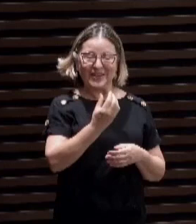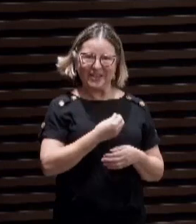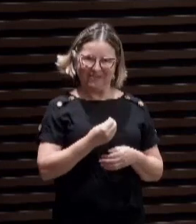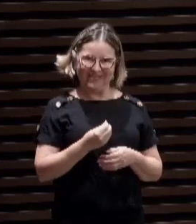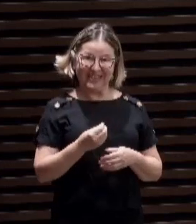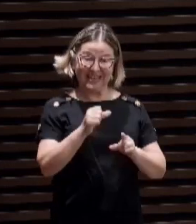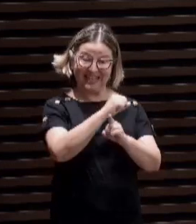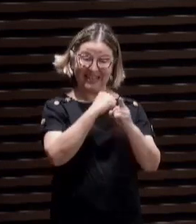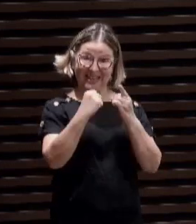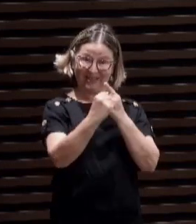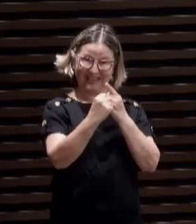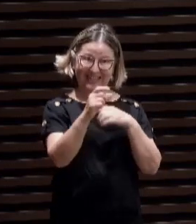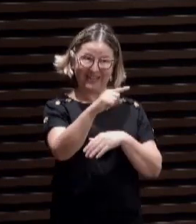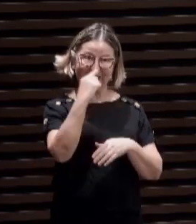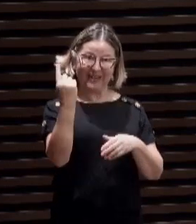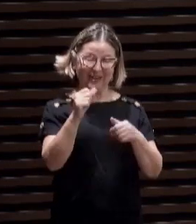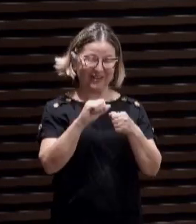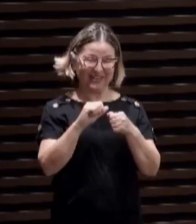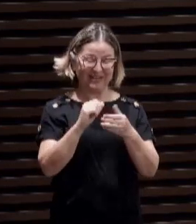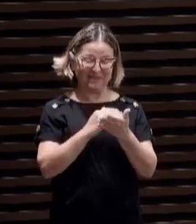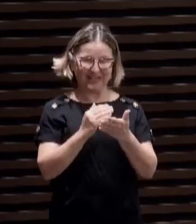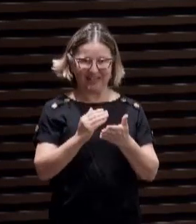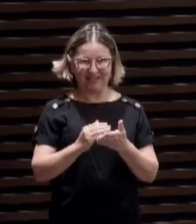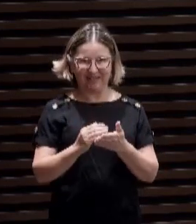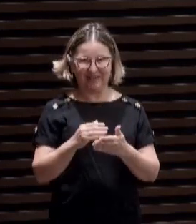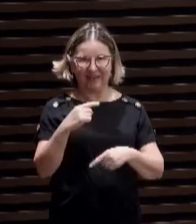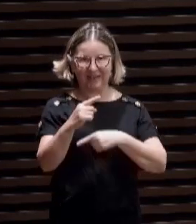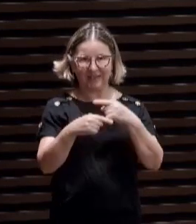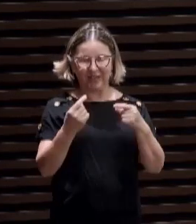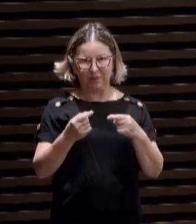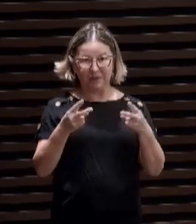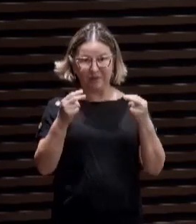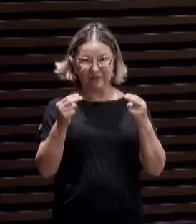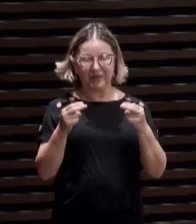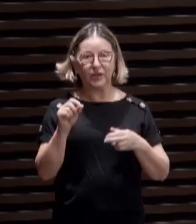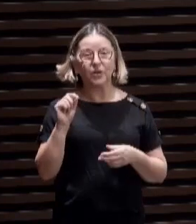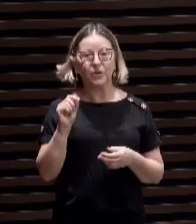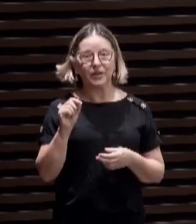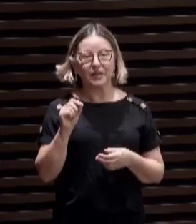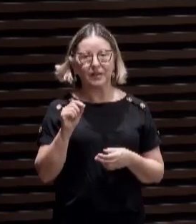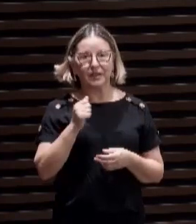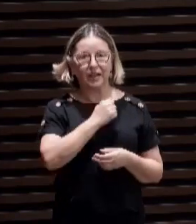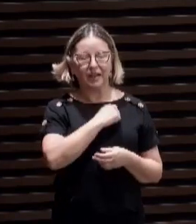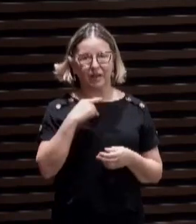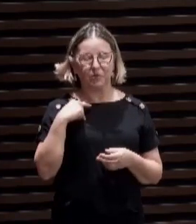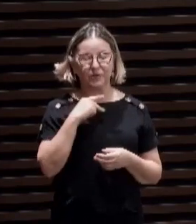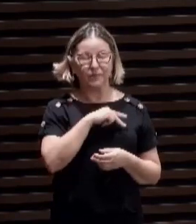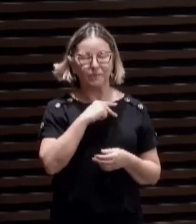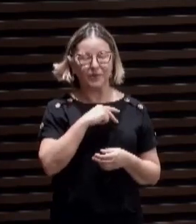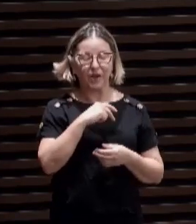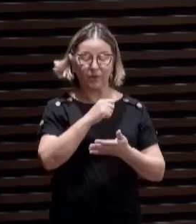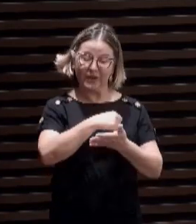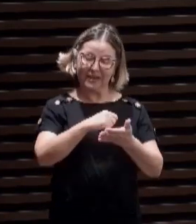qual fazemos parte. E em seguida verificaremos o que o apóstolo Paulo tem a nos dizer sobre o assunto